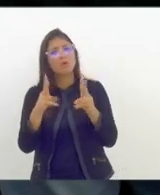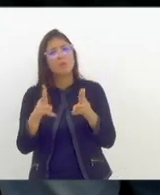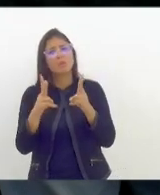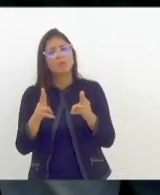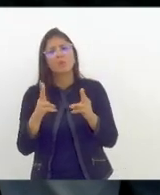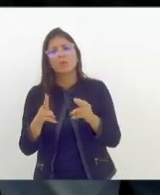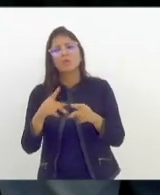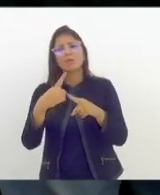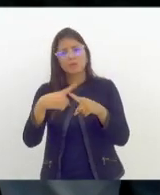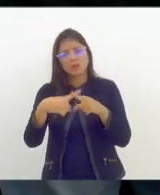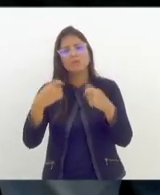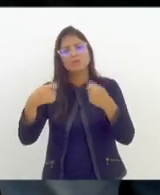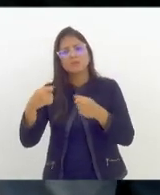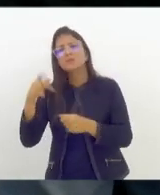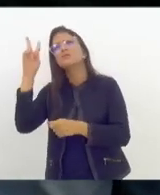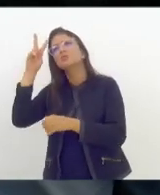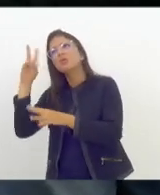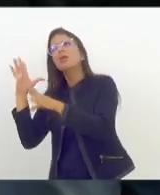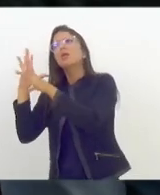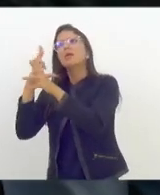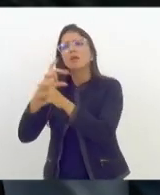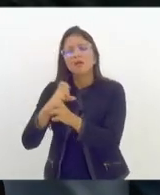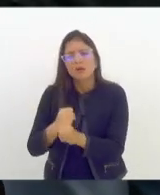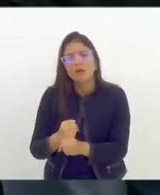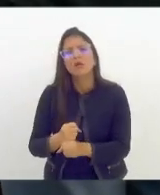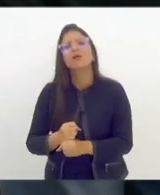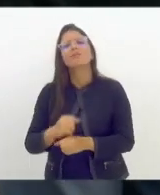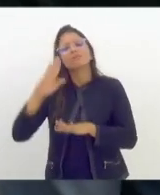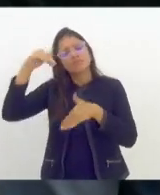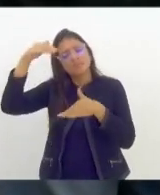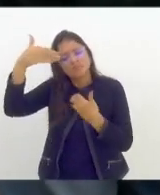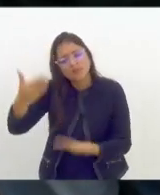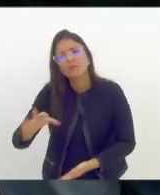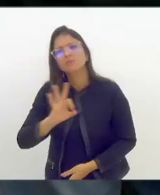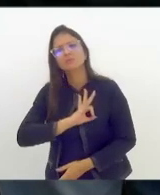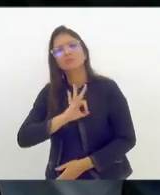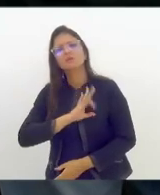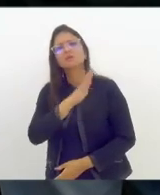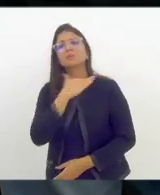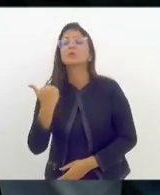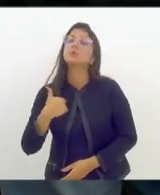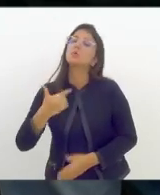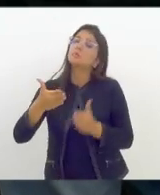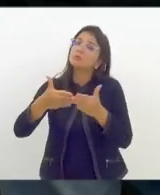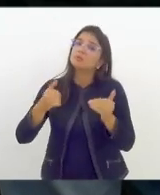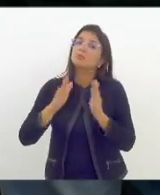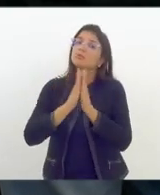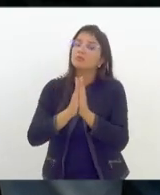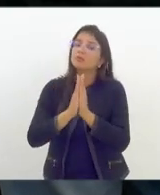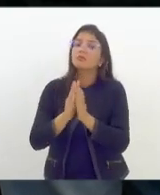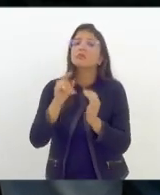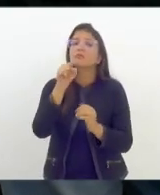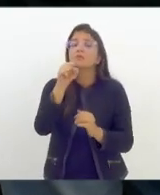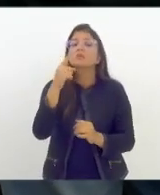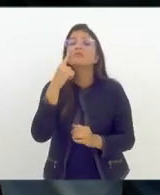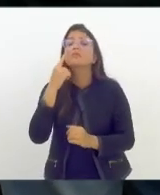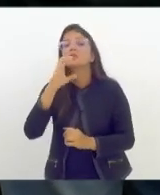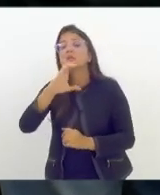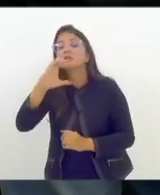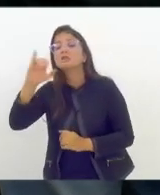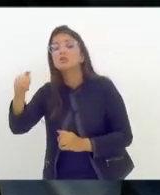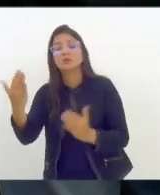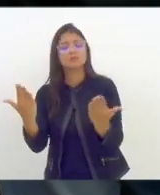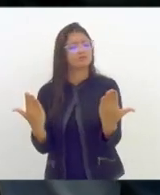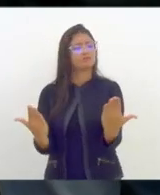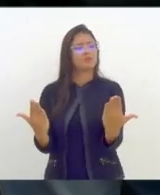o memorial em homenagem aos policiais mortos. Então, também pediríamos que Vossa Excelência remetesse à CCJ para vermos